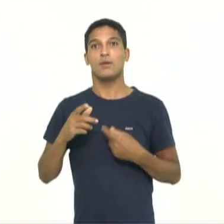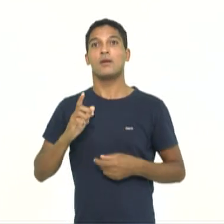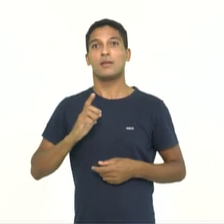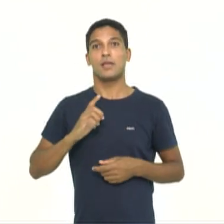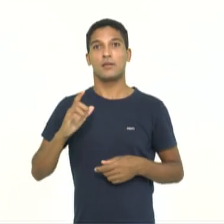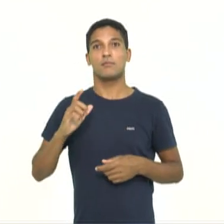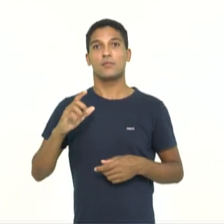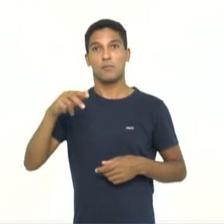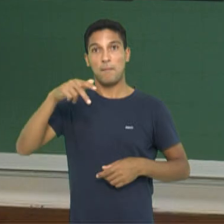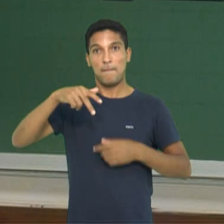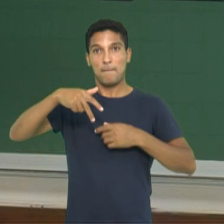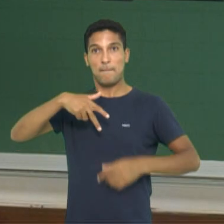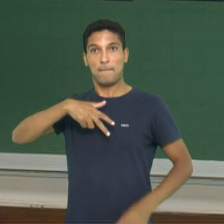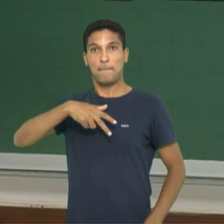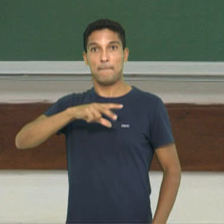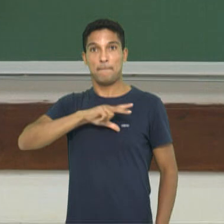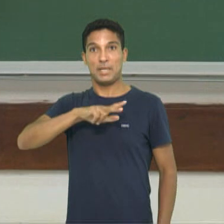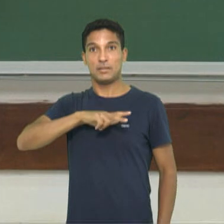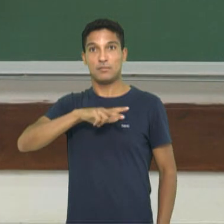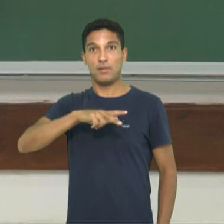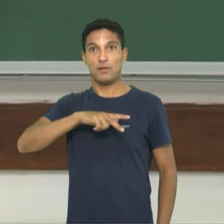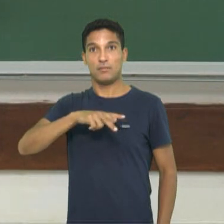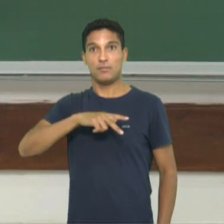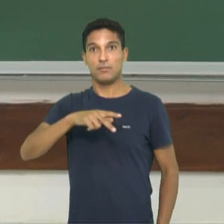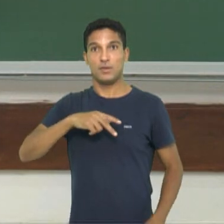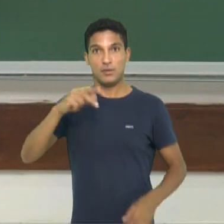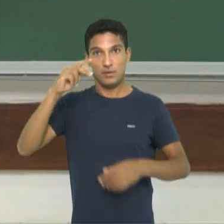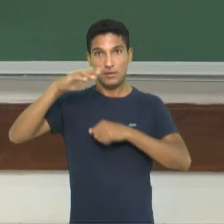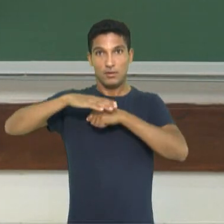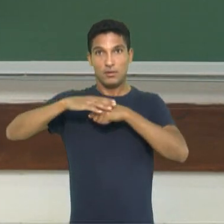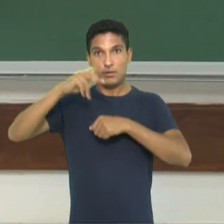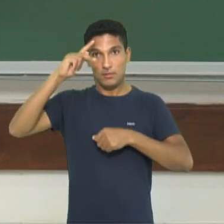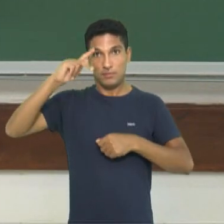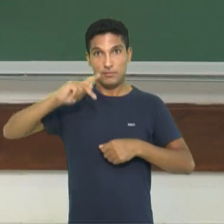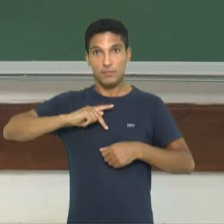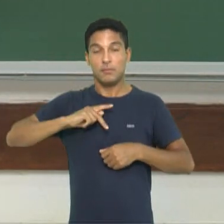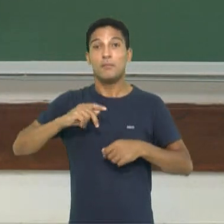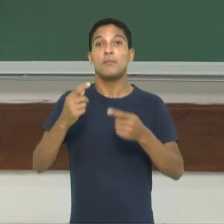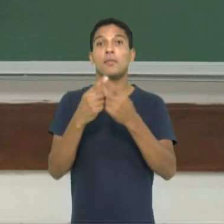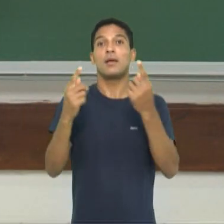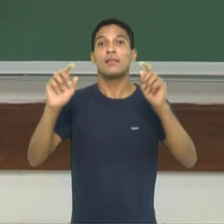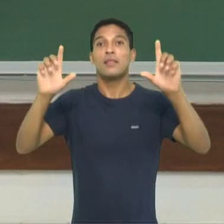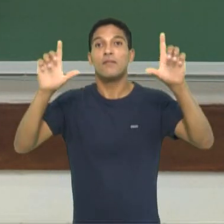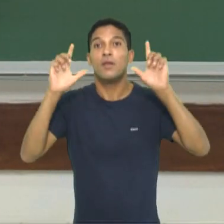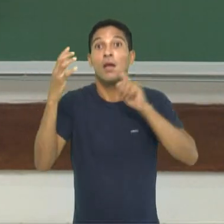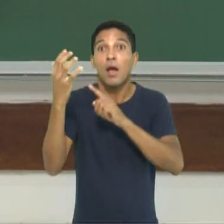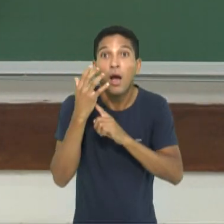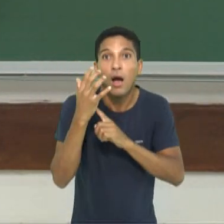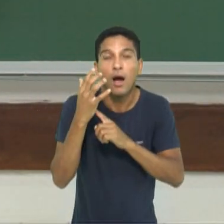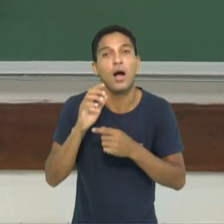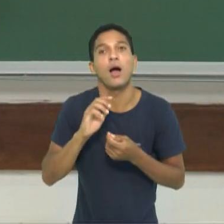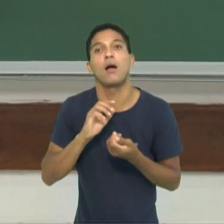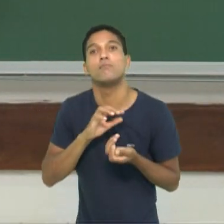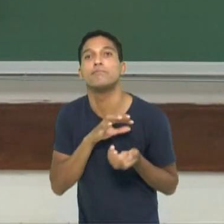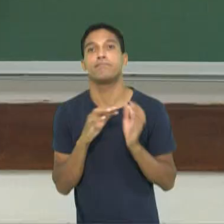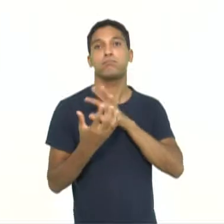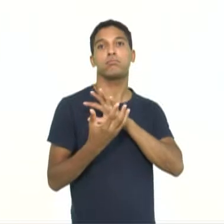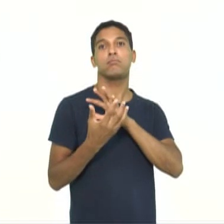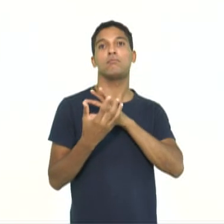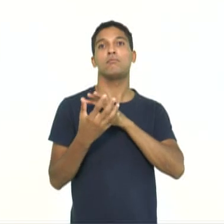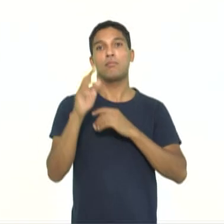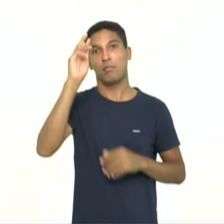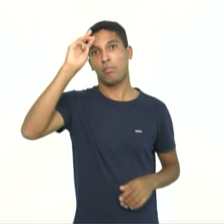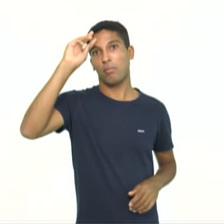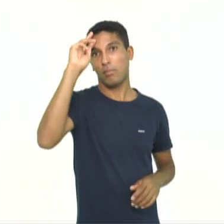outras pessoas. Ele não tem mais as suas diferenças, ele perdeu sua capacidade crítica. Então, a questão da arte na